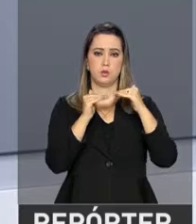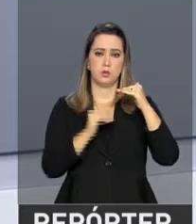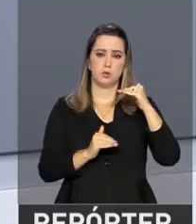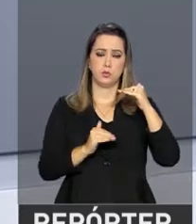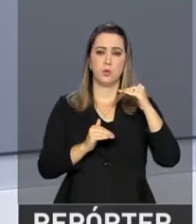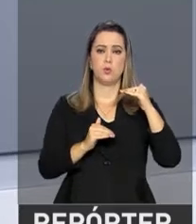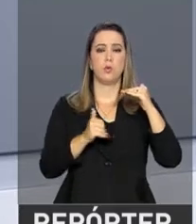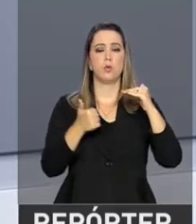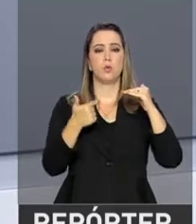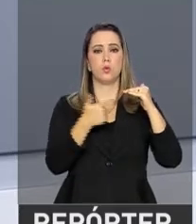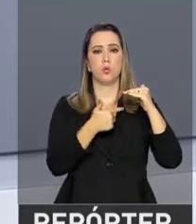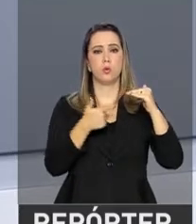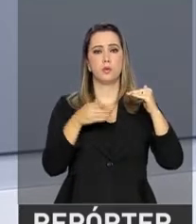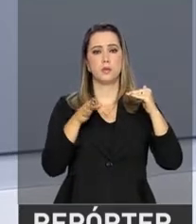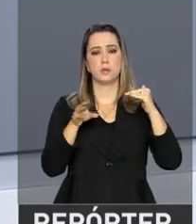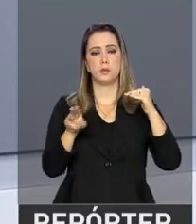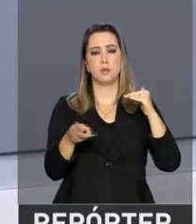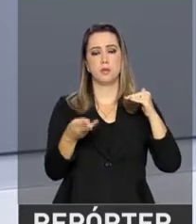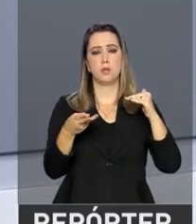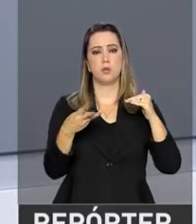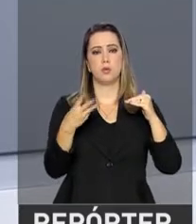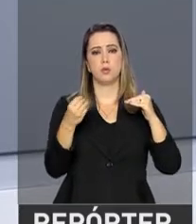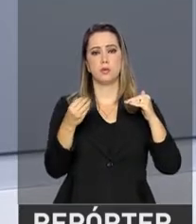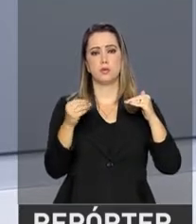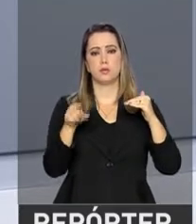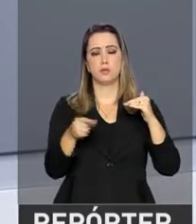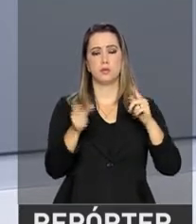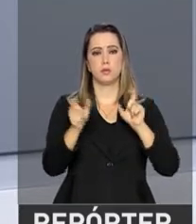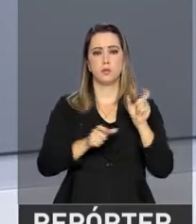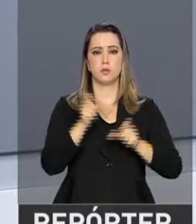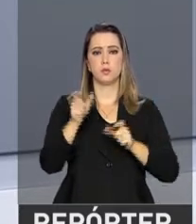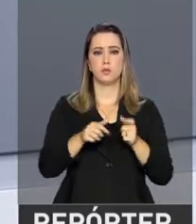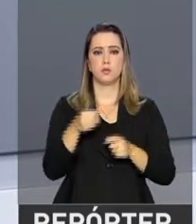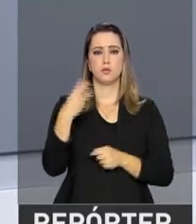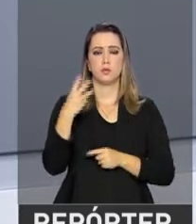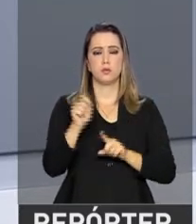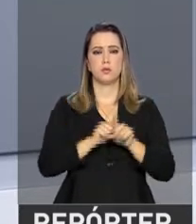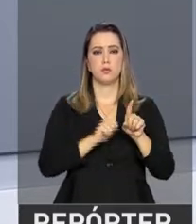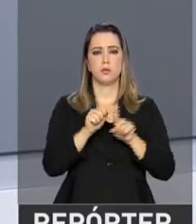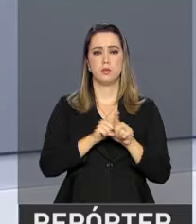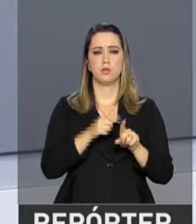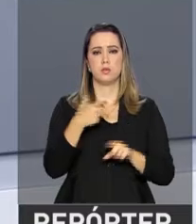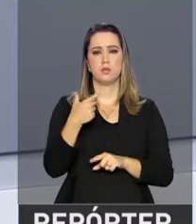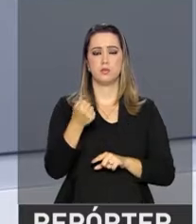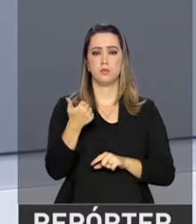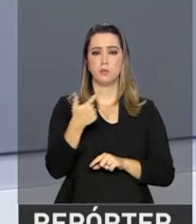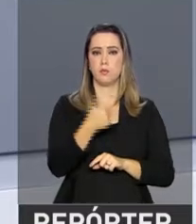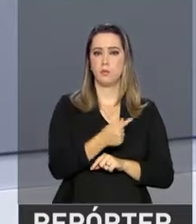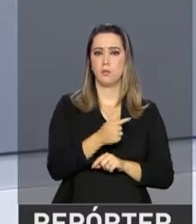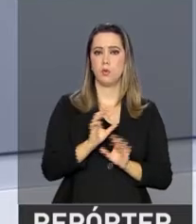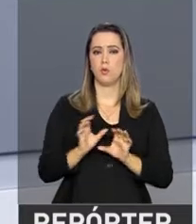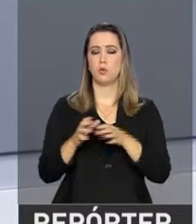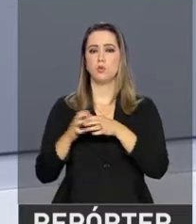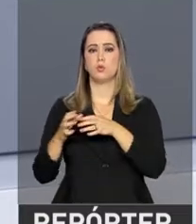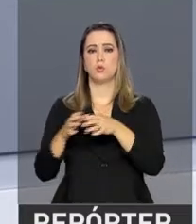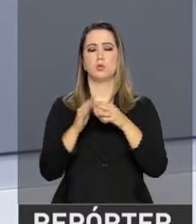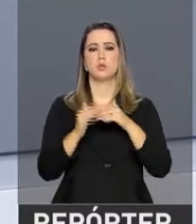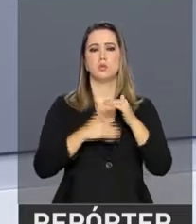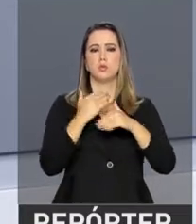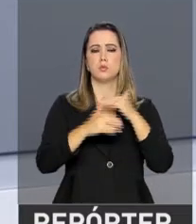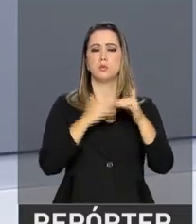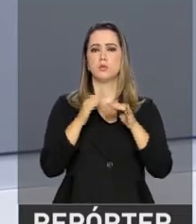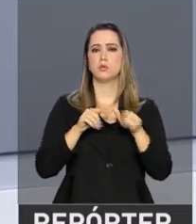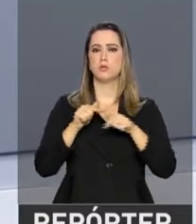13 milhões para 12 milhões e 300 mil pessoas nos últimos 3 meses de 2017. Os grupos que